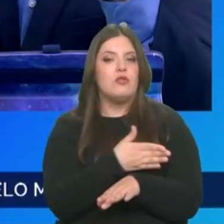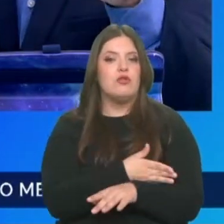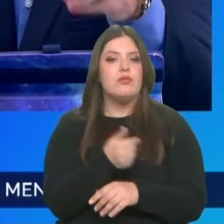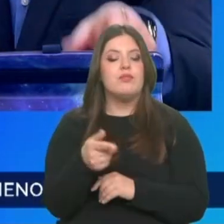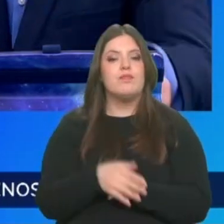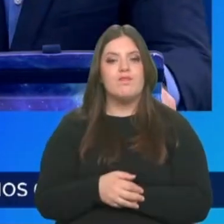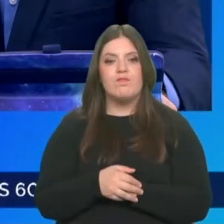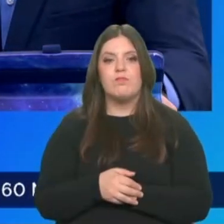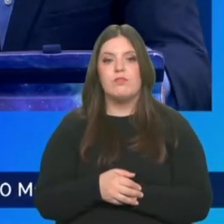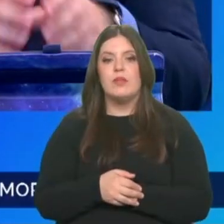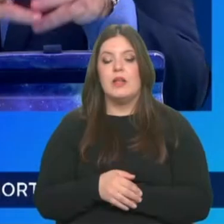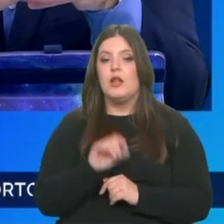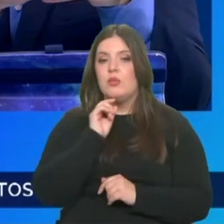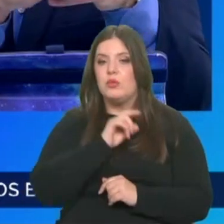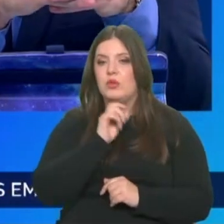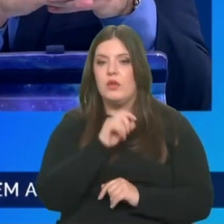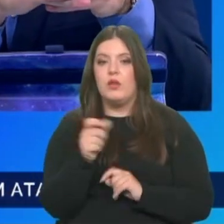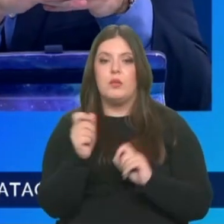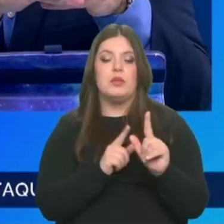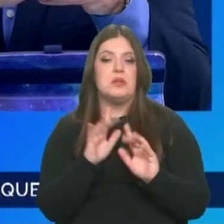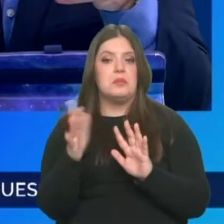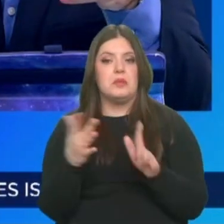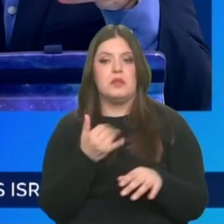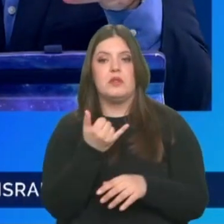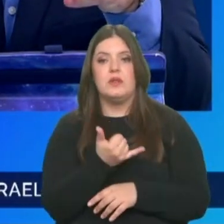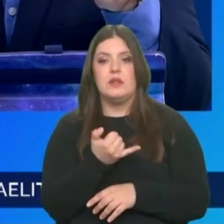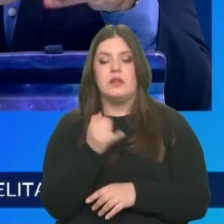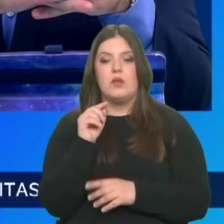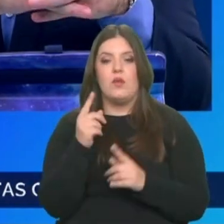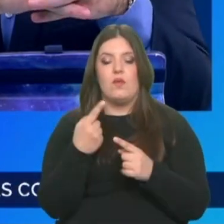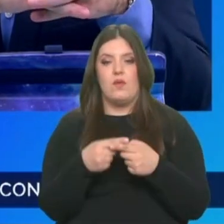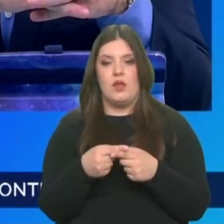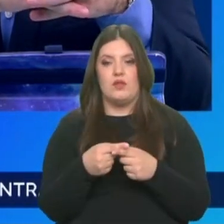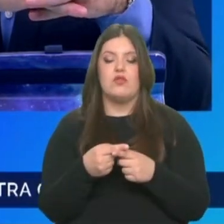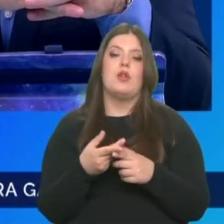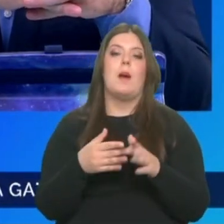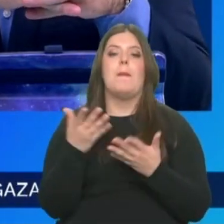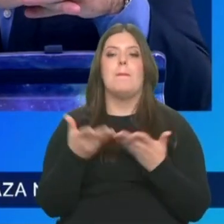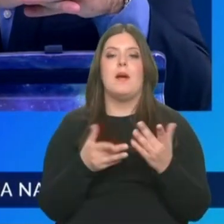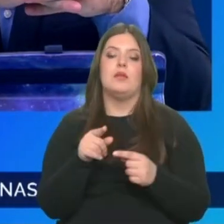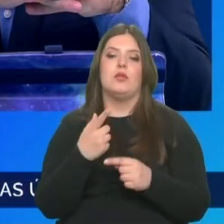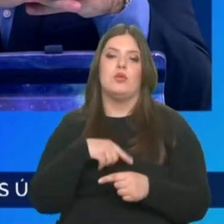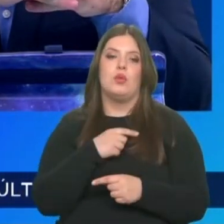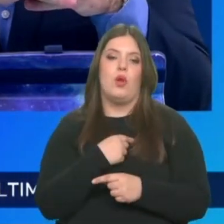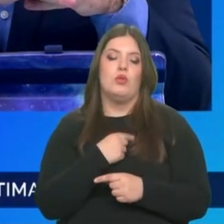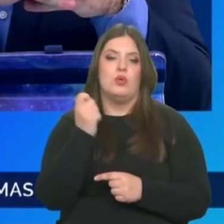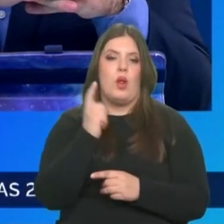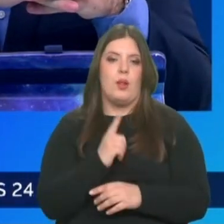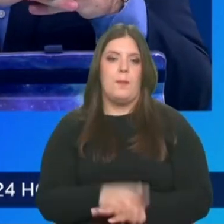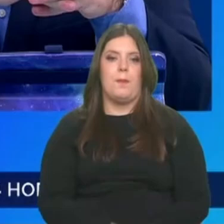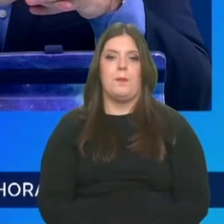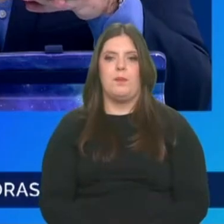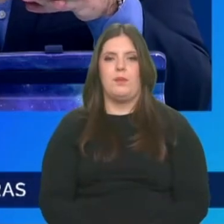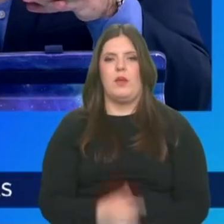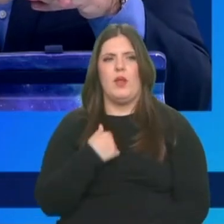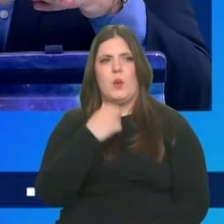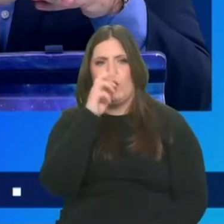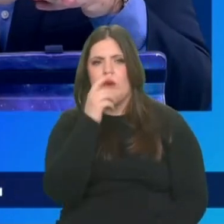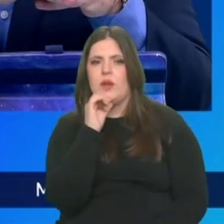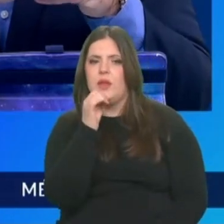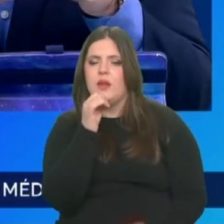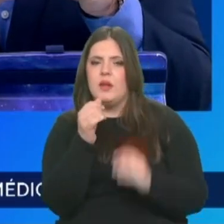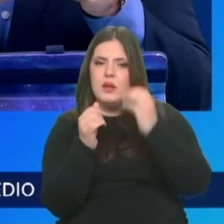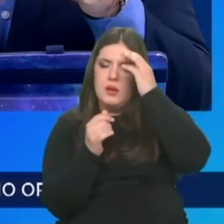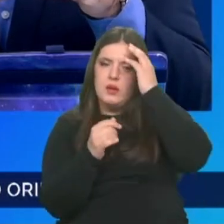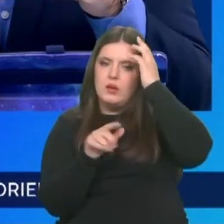negro? Seria provavelmente uma estrela com cerca de 25 vezes a massa do nosso Sol. Eu fico sempre curioso com